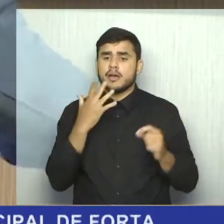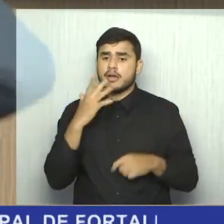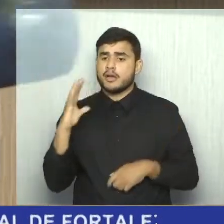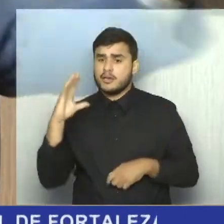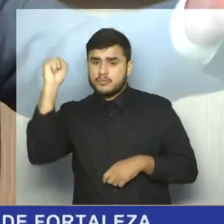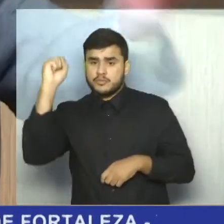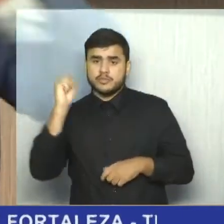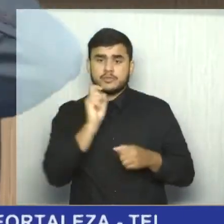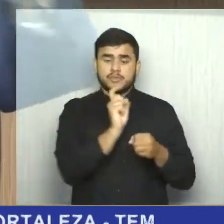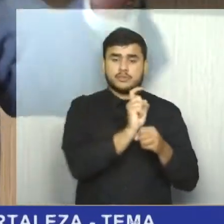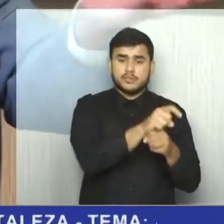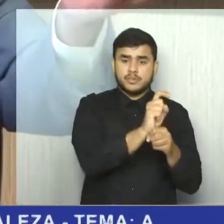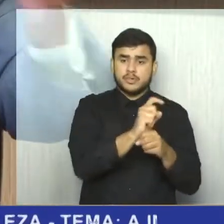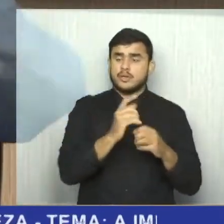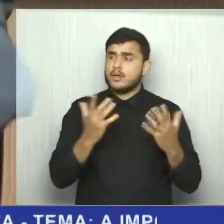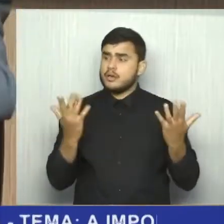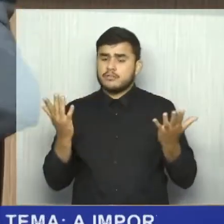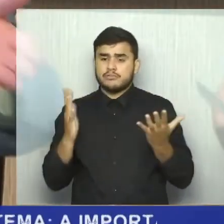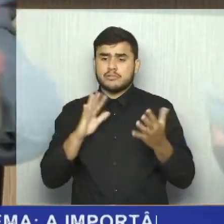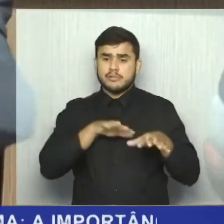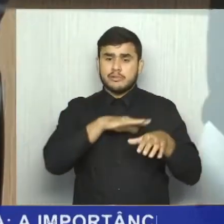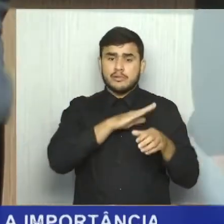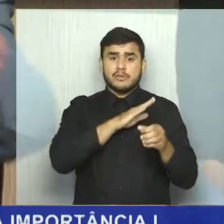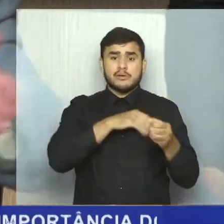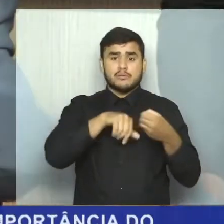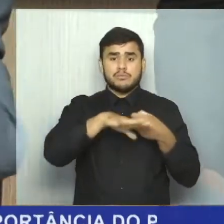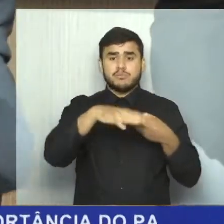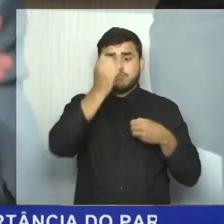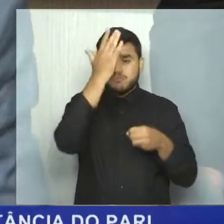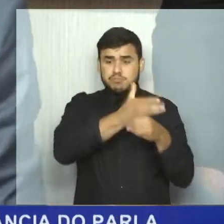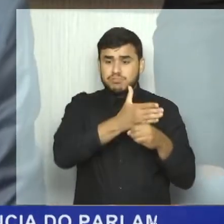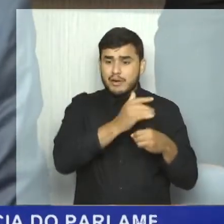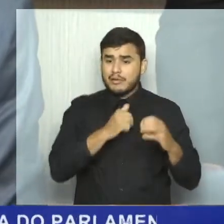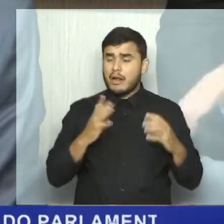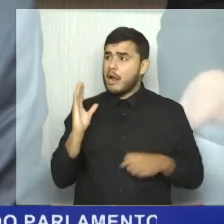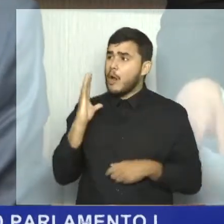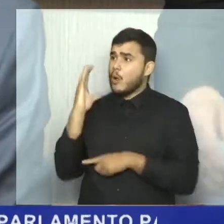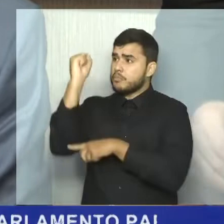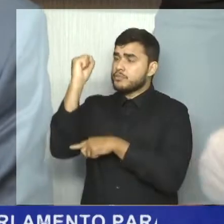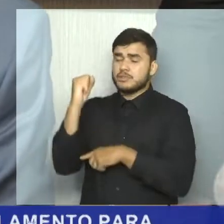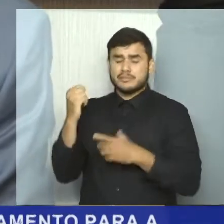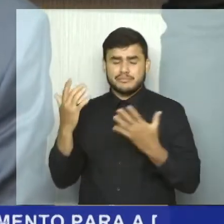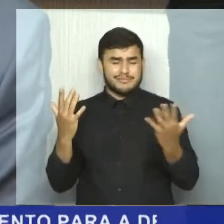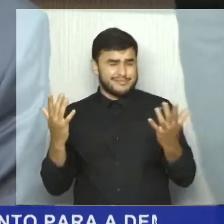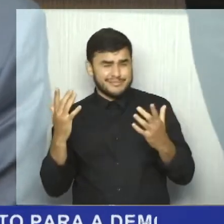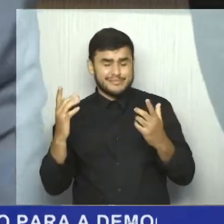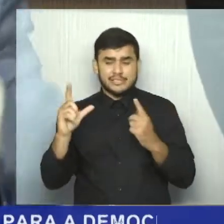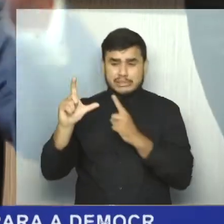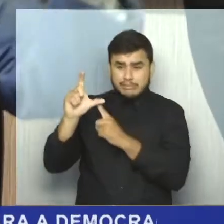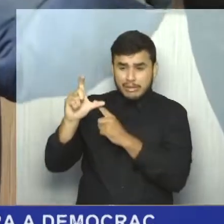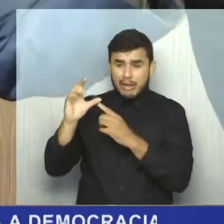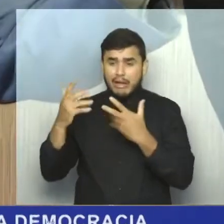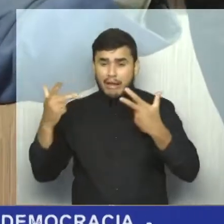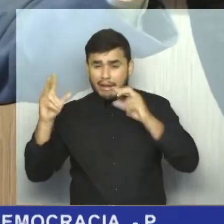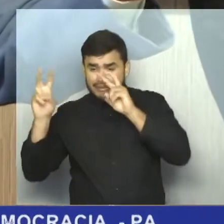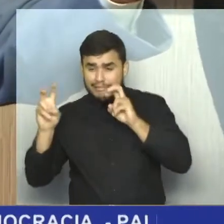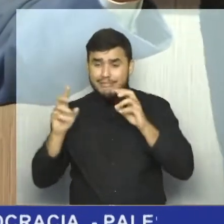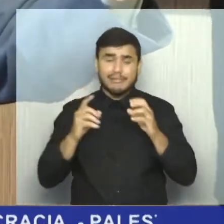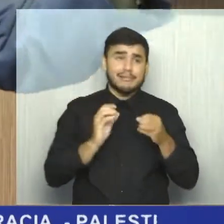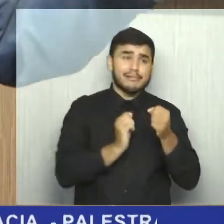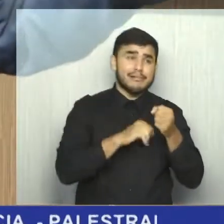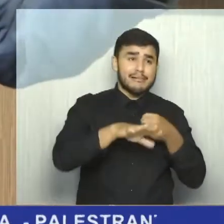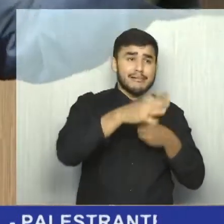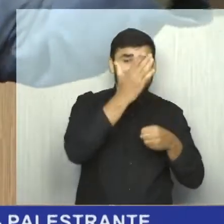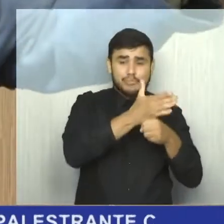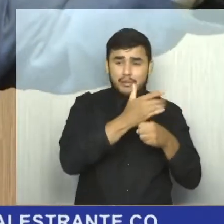contra fascismo e pronto, que não bota comida na mesa de ninguém, e é uma conversa mole, morta, nos anos 40.